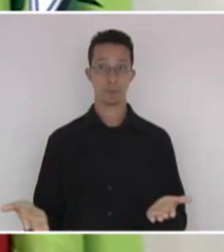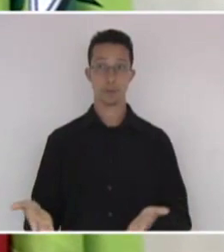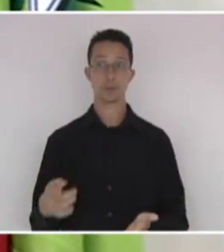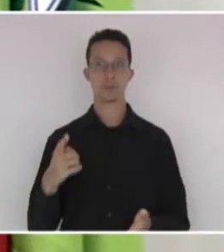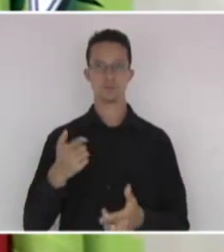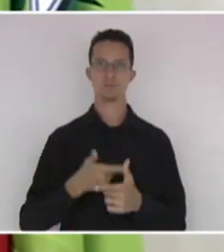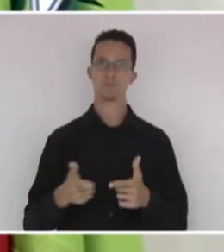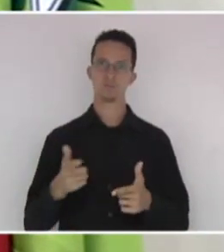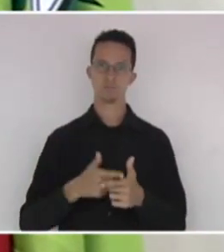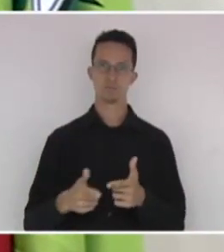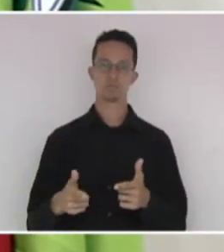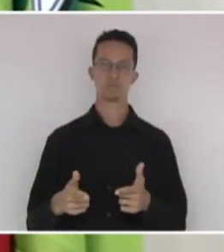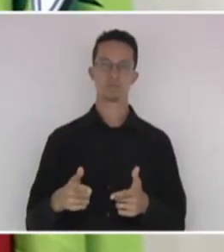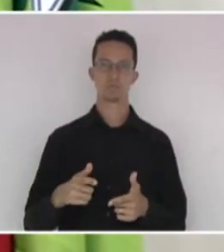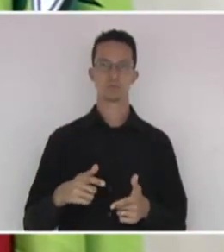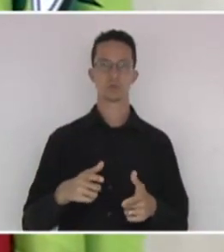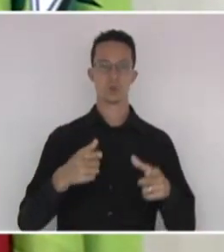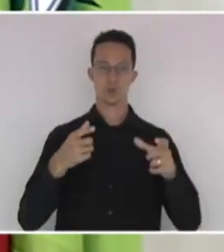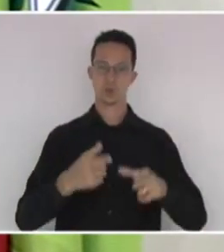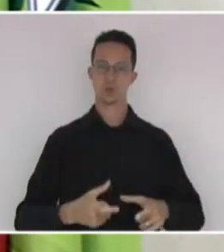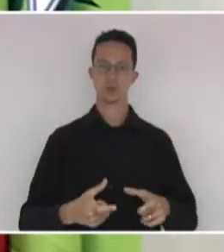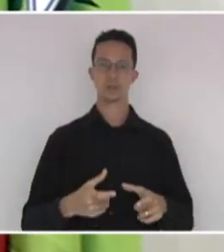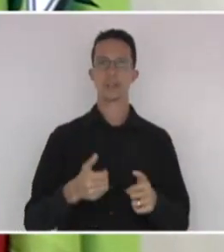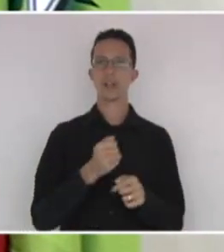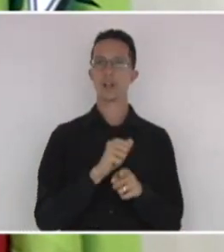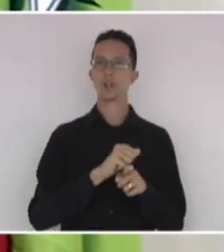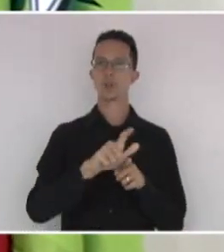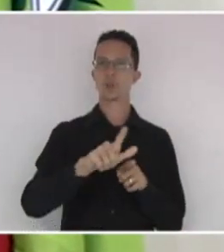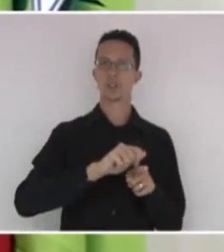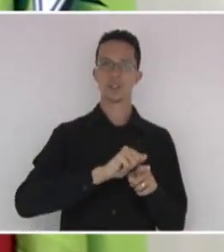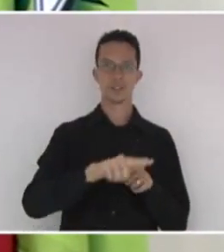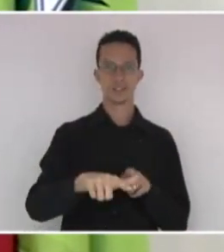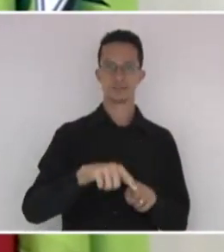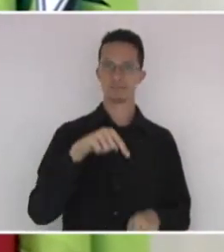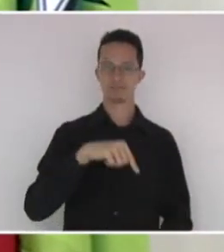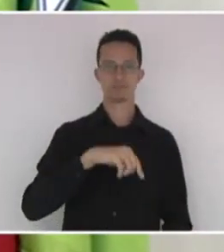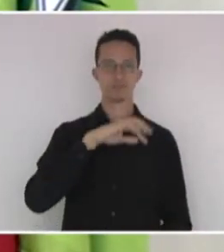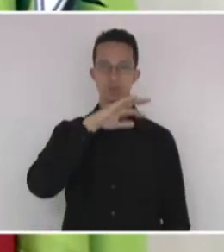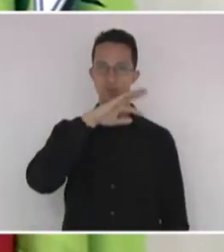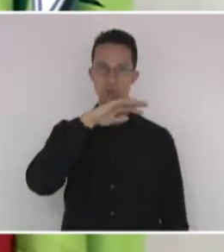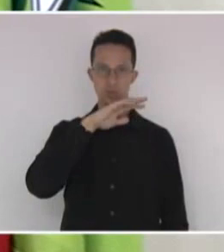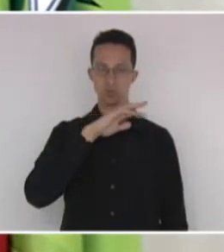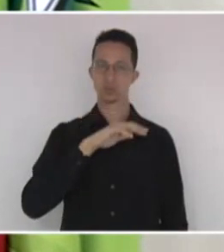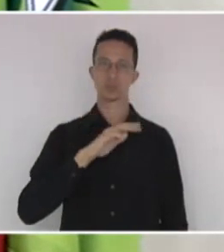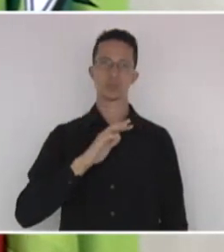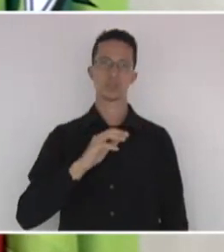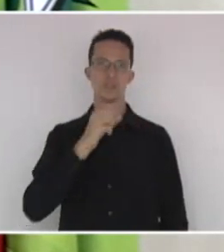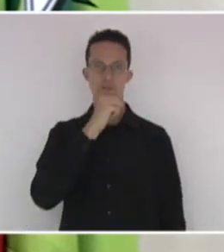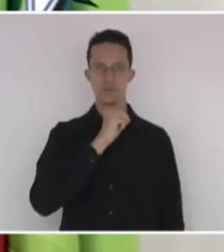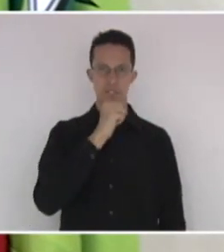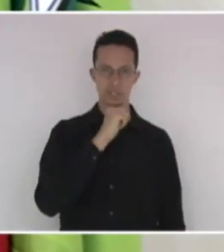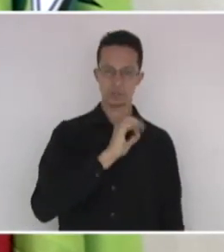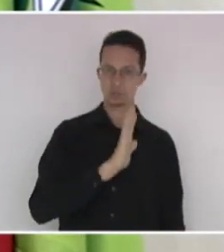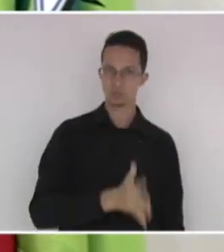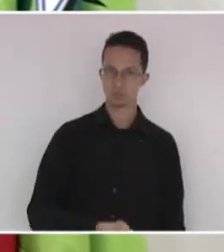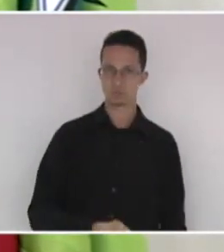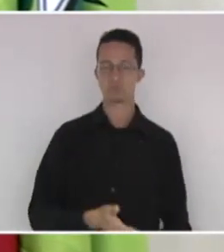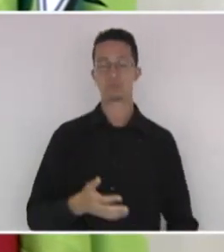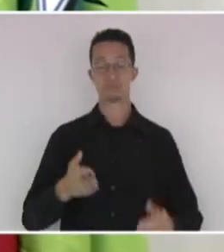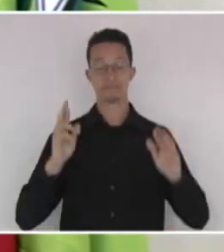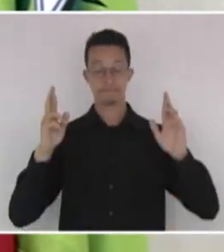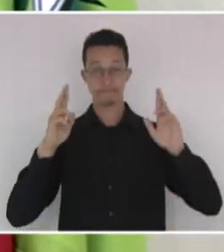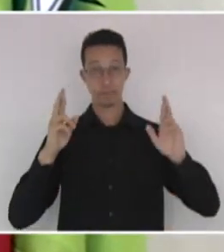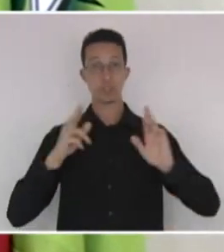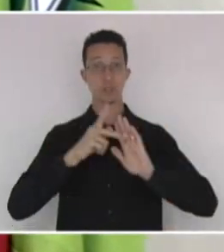precária, num espaço locado, completamente obsoleto, ultrapassado, esperamos que esse